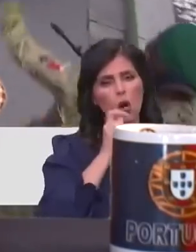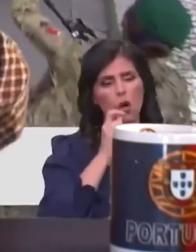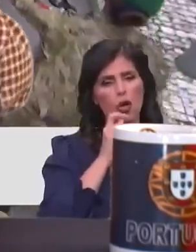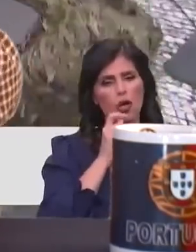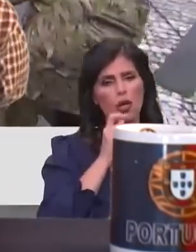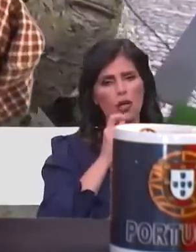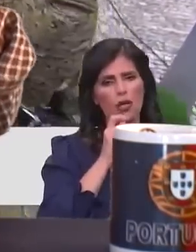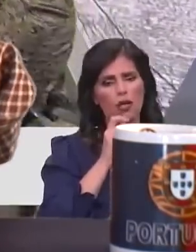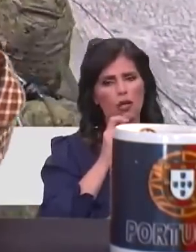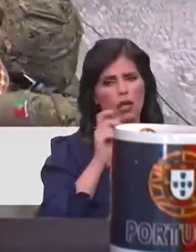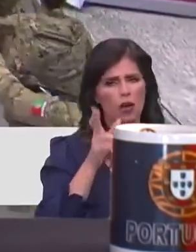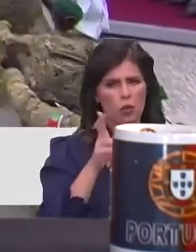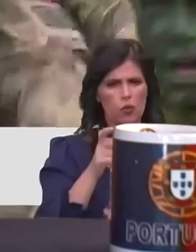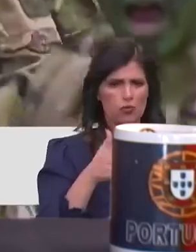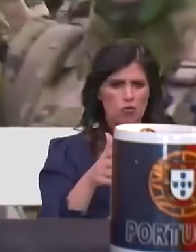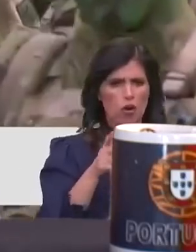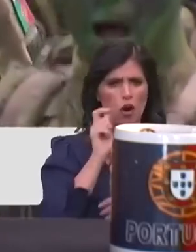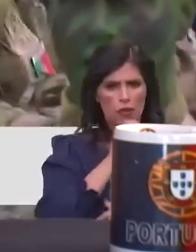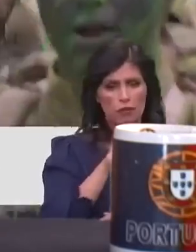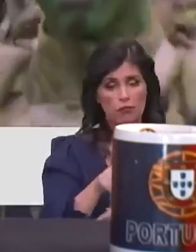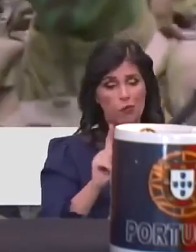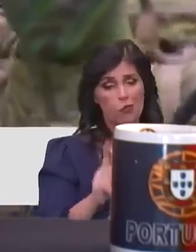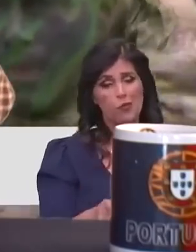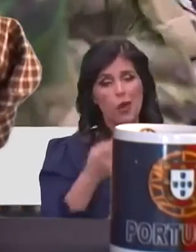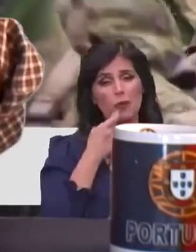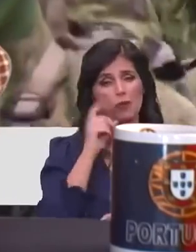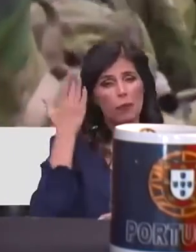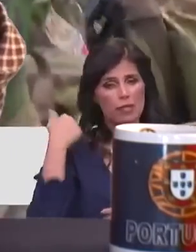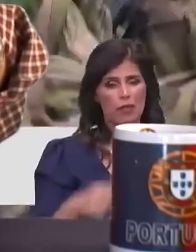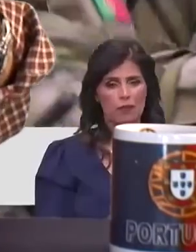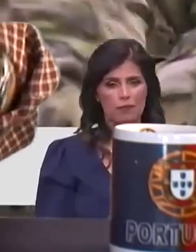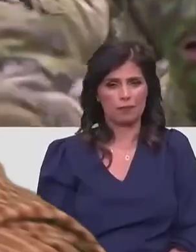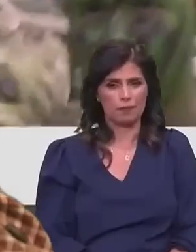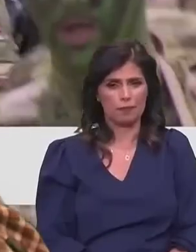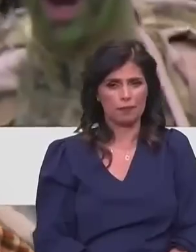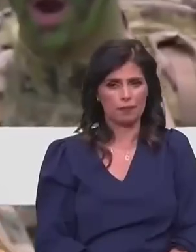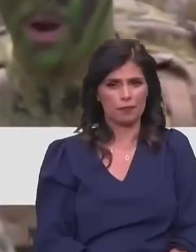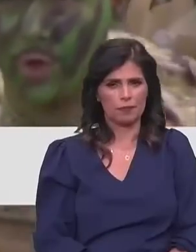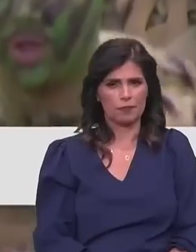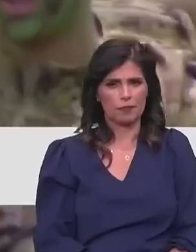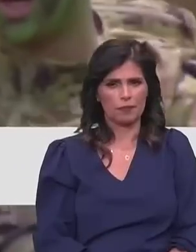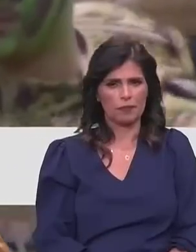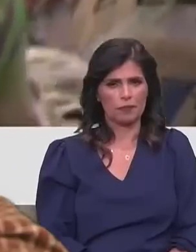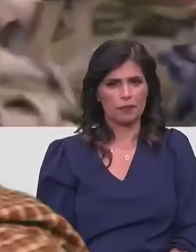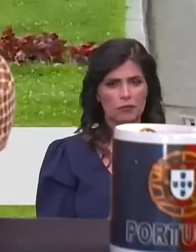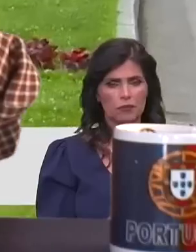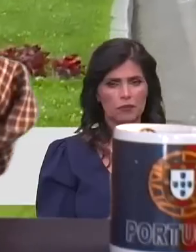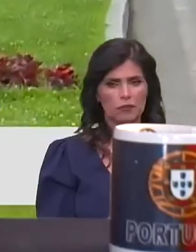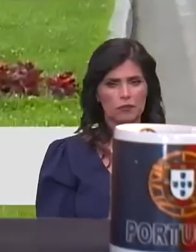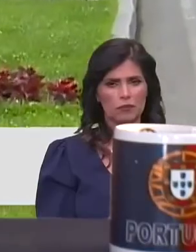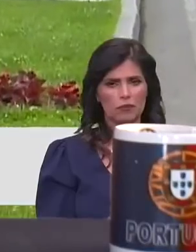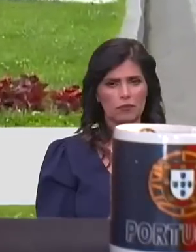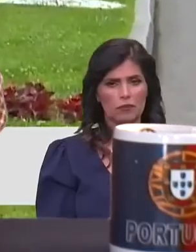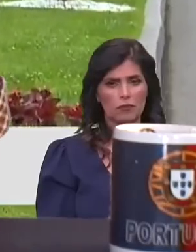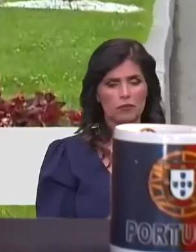nós íamos buscar como pão pensei Constança ah aos Estados Unidos e depois mostravamos com orgulho Nacional o povo mais desenformado do mundo que